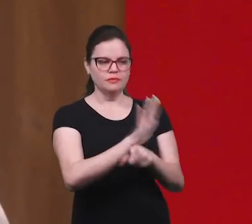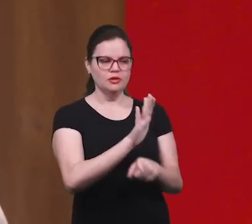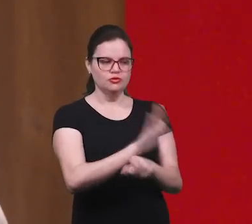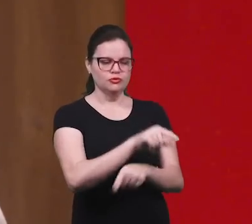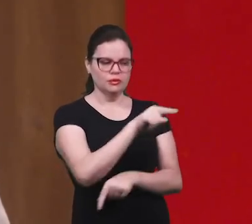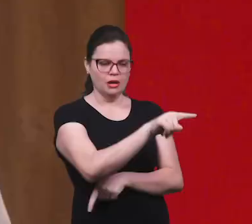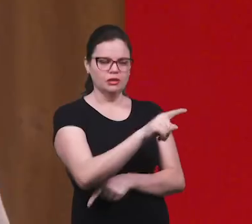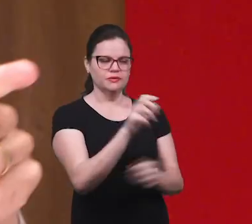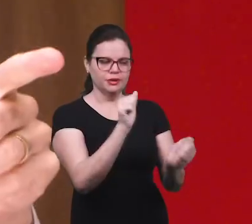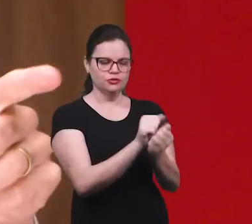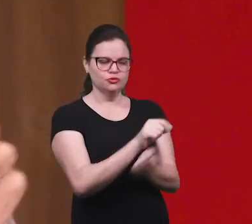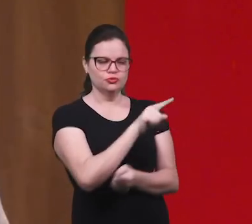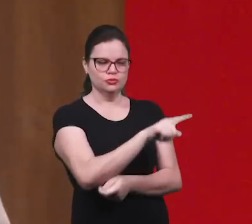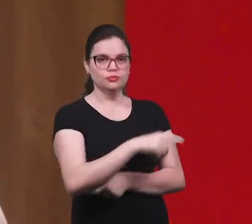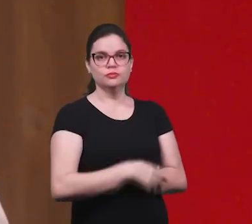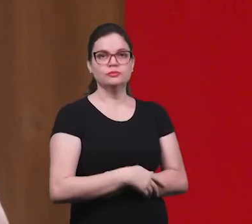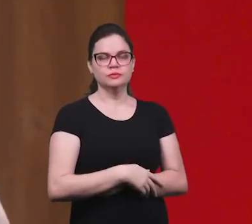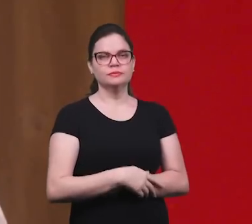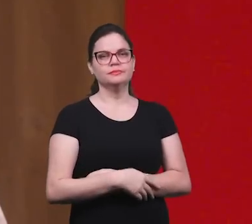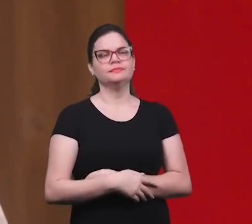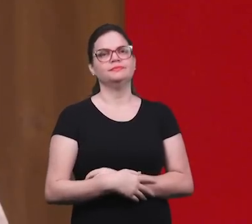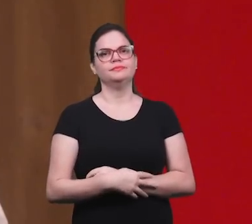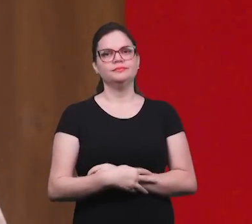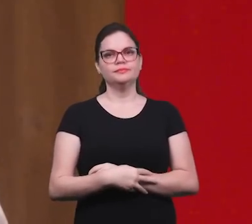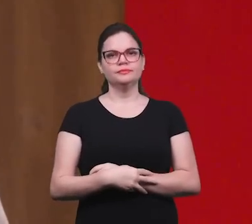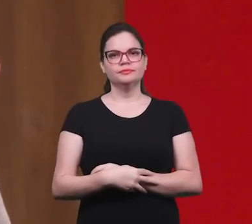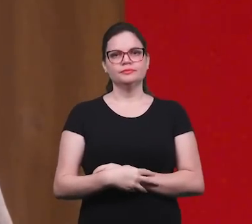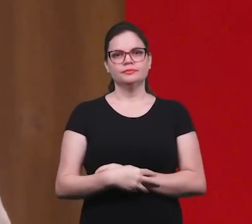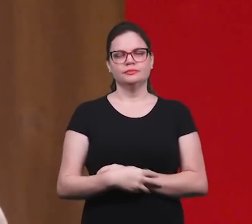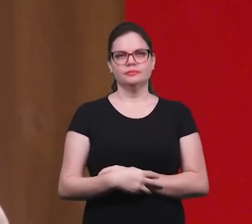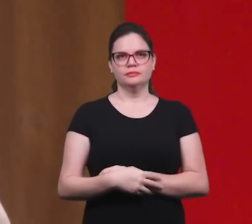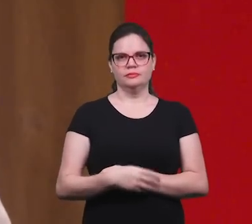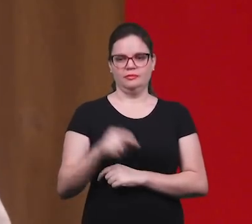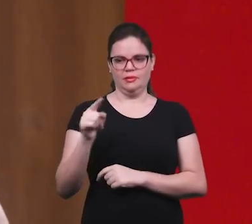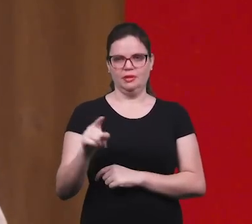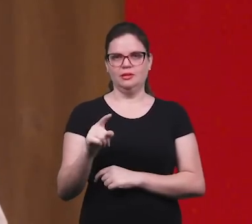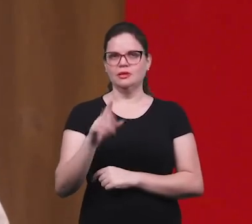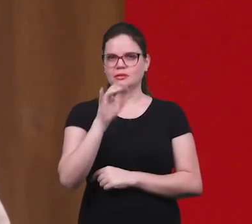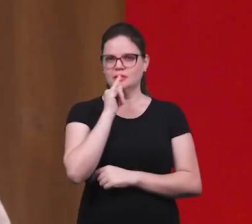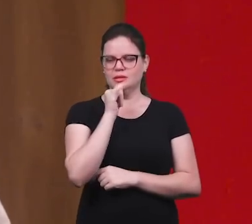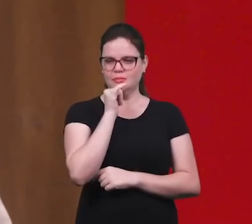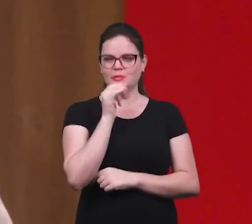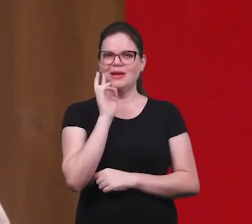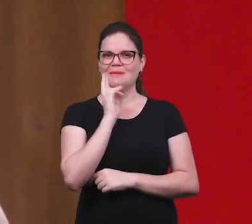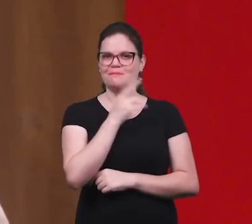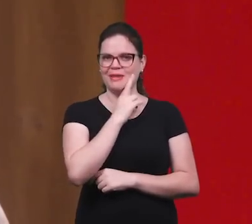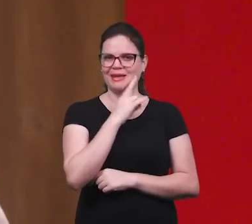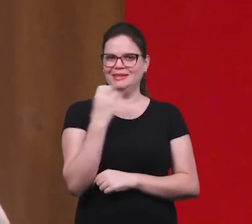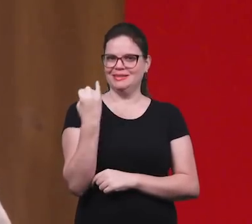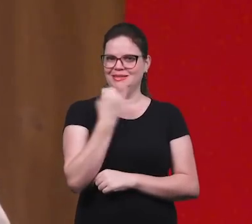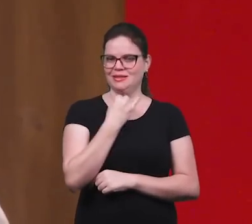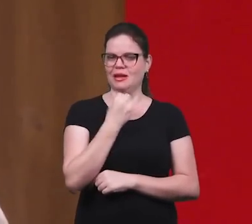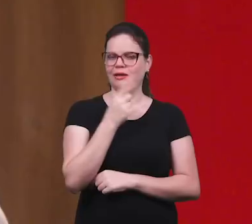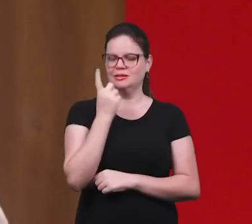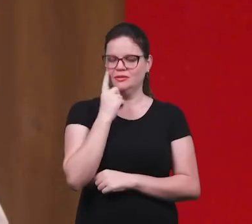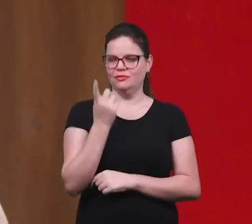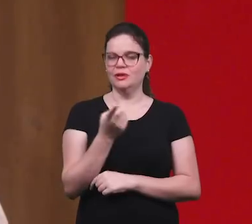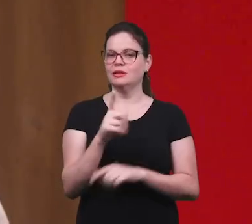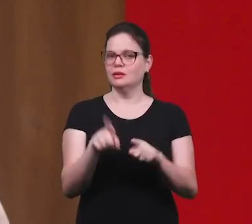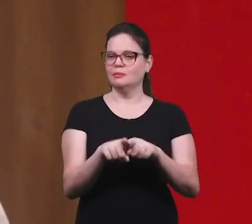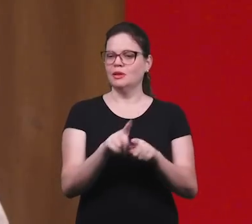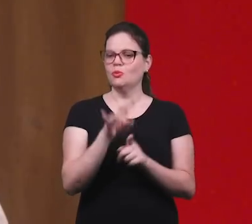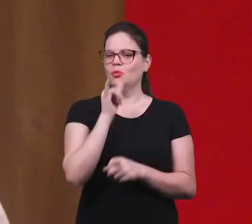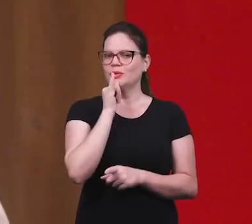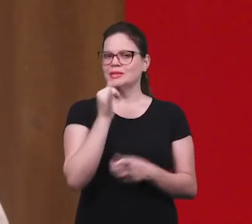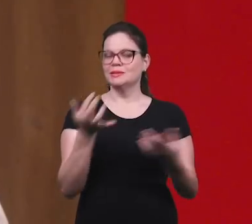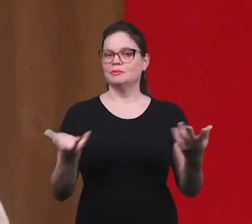lado dele. E esse exemplo de Rebeca, Isaac, é um exemplo assim maravilhoso,